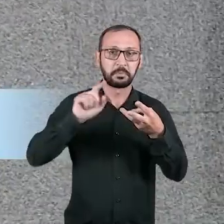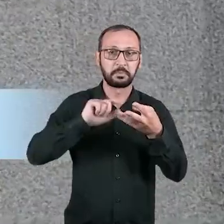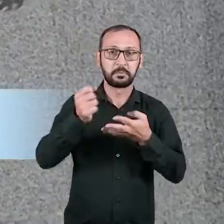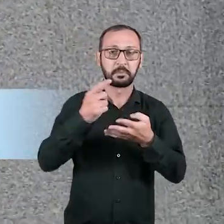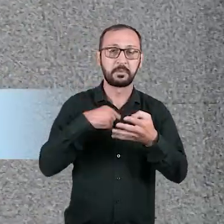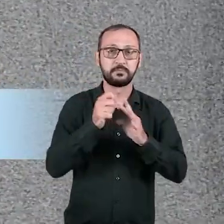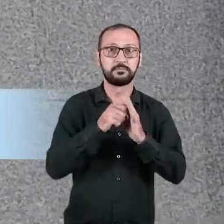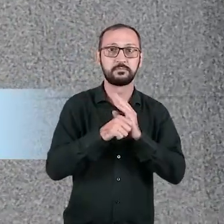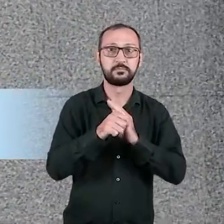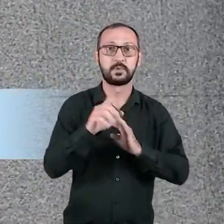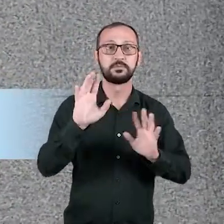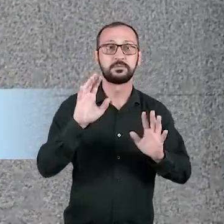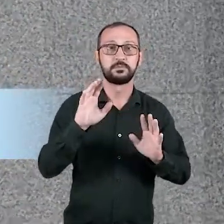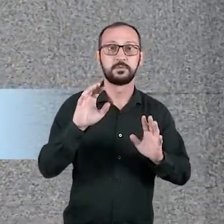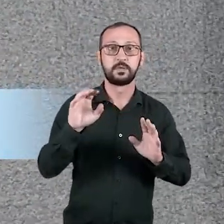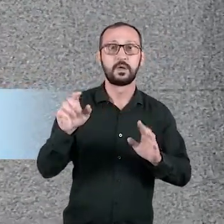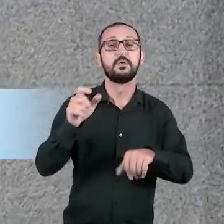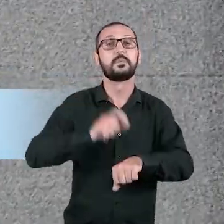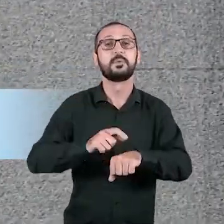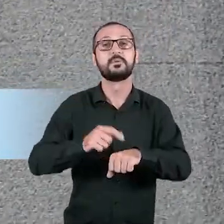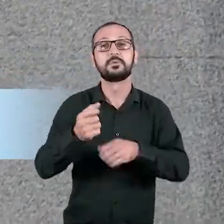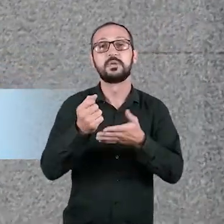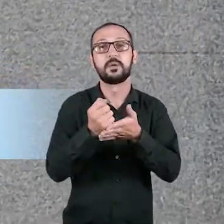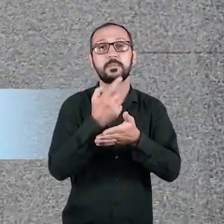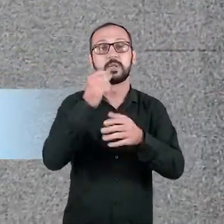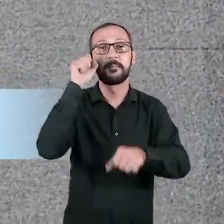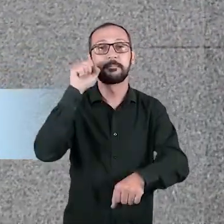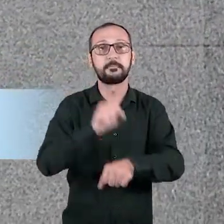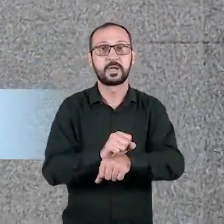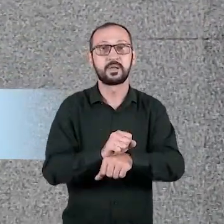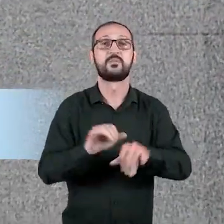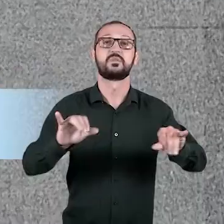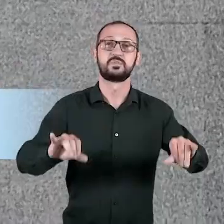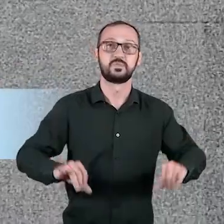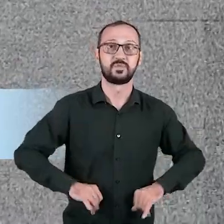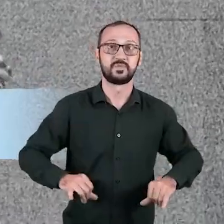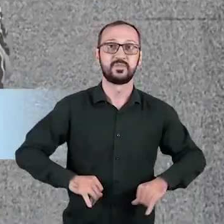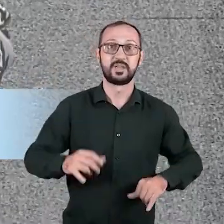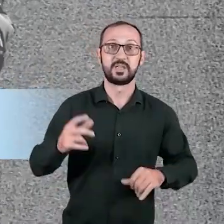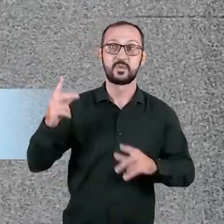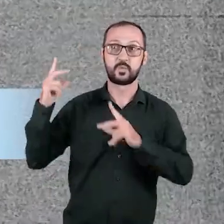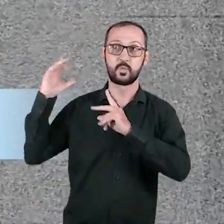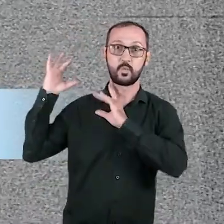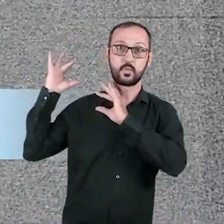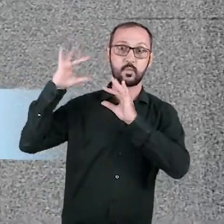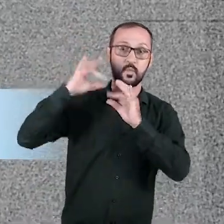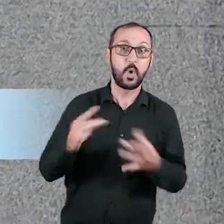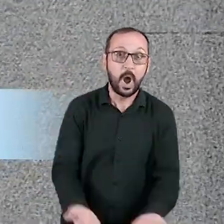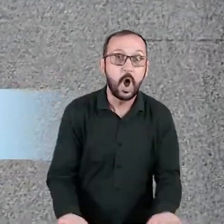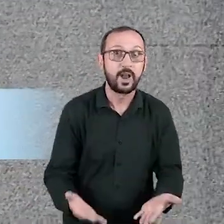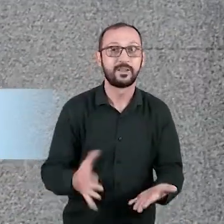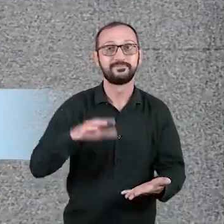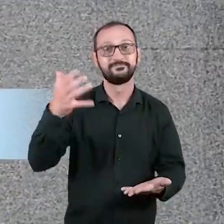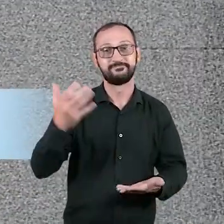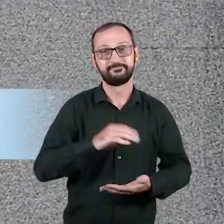2, 3, 4, 5 meses. Quando ela parar de tomar, ela vai sofrer o luto como se tivesse morrido